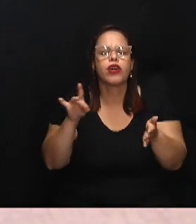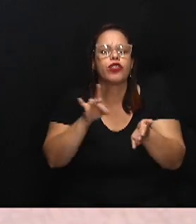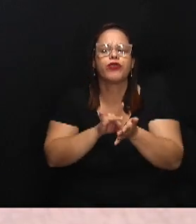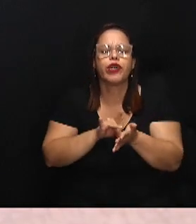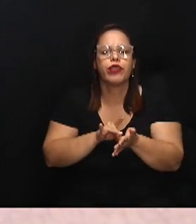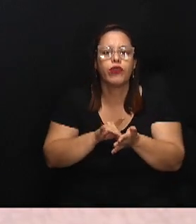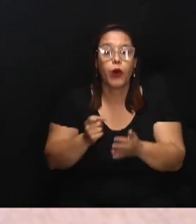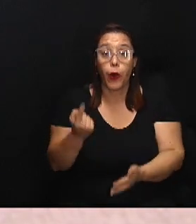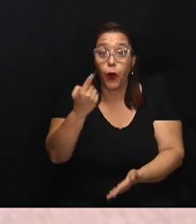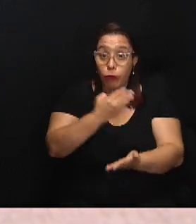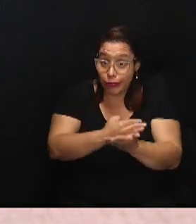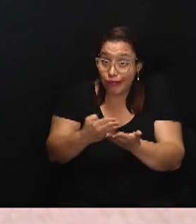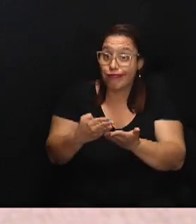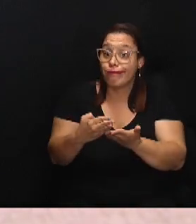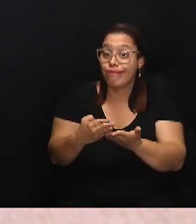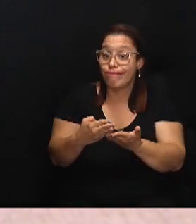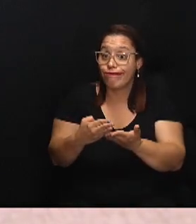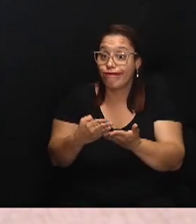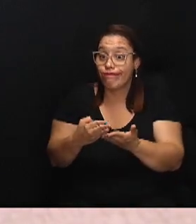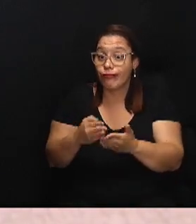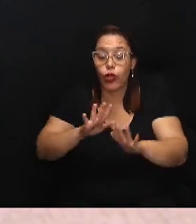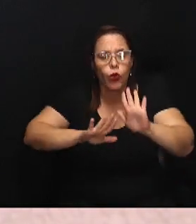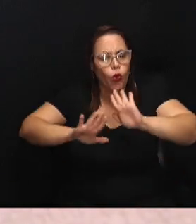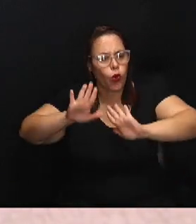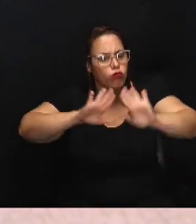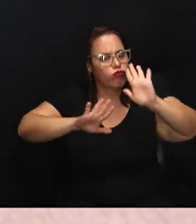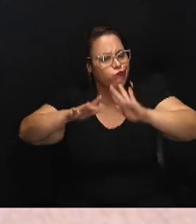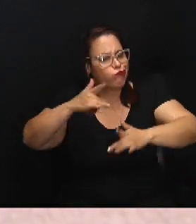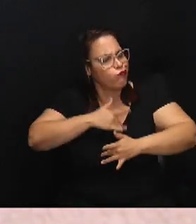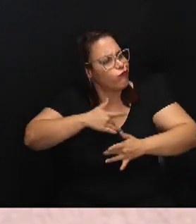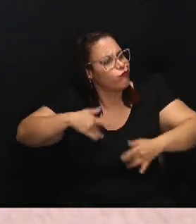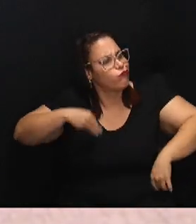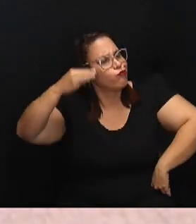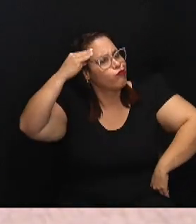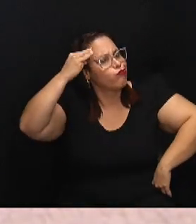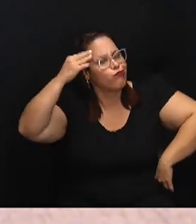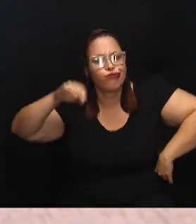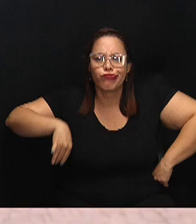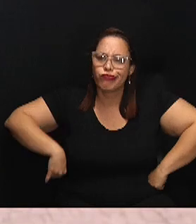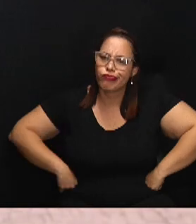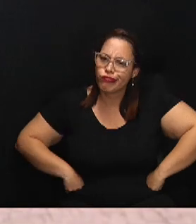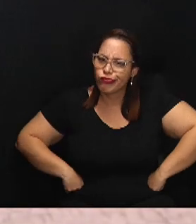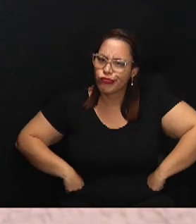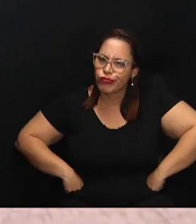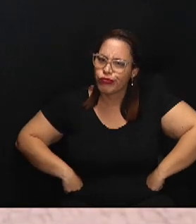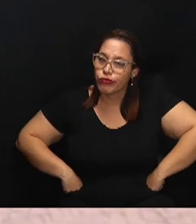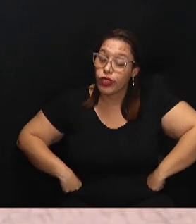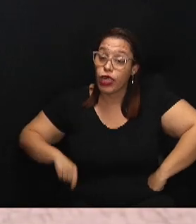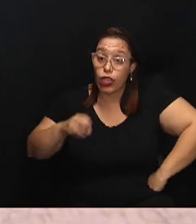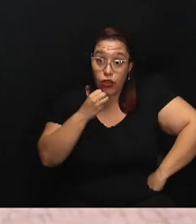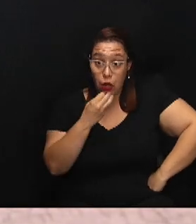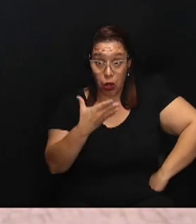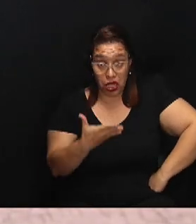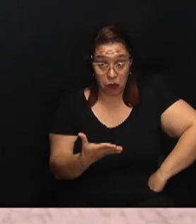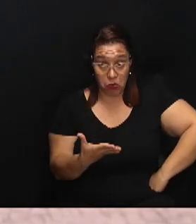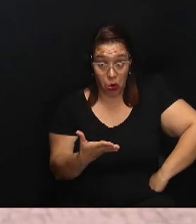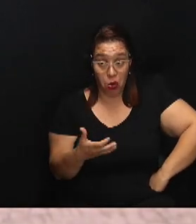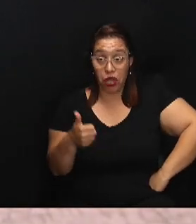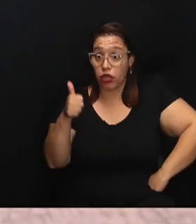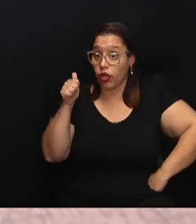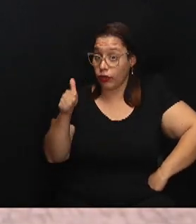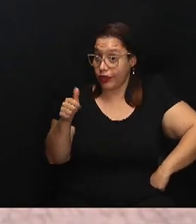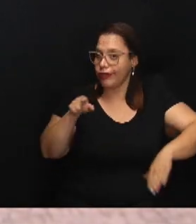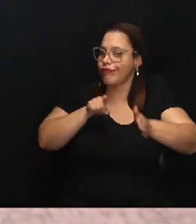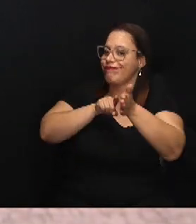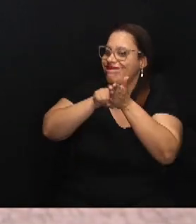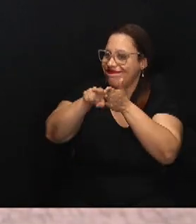seria o primeiro passo? Como você tem cuidado da sua saúde mental? A sua saúde mental está em dia? Nós